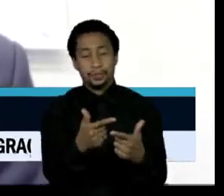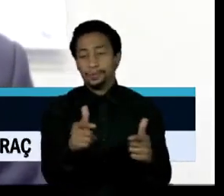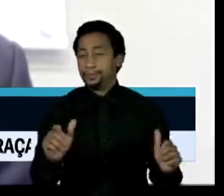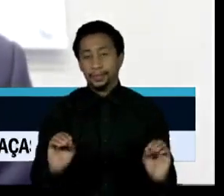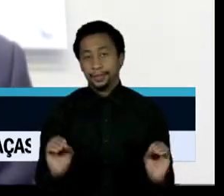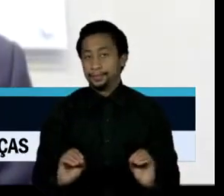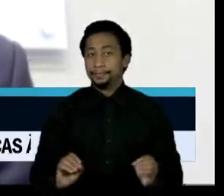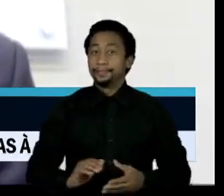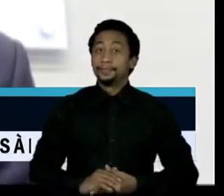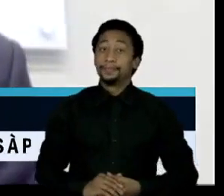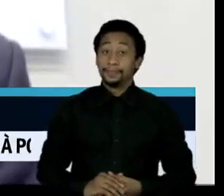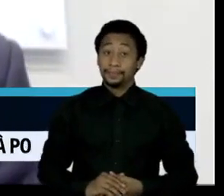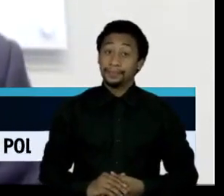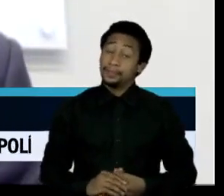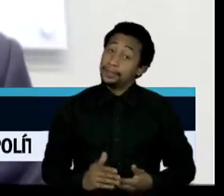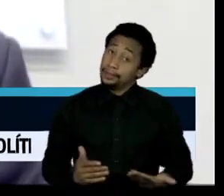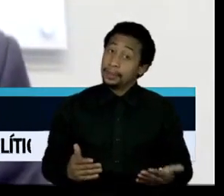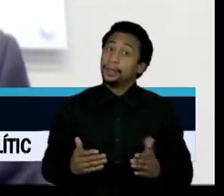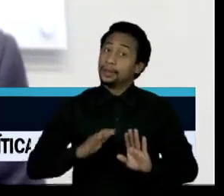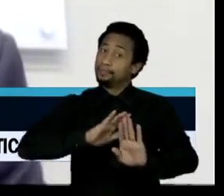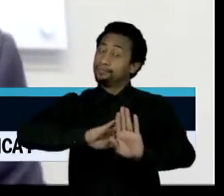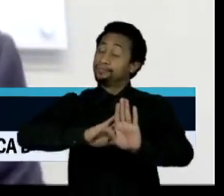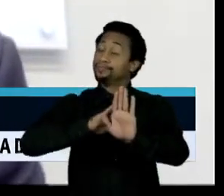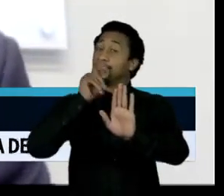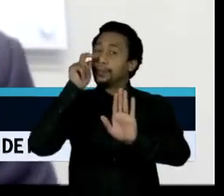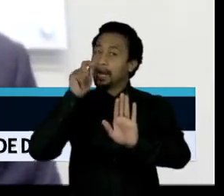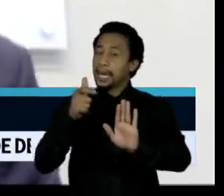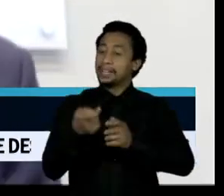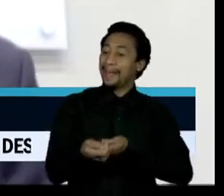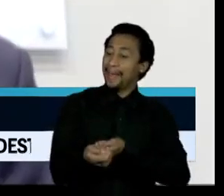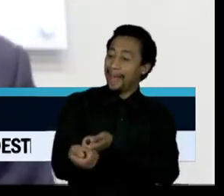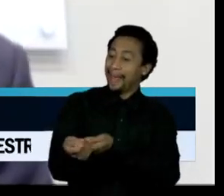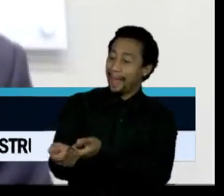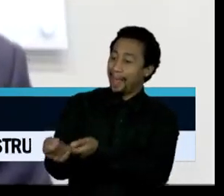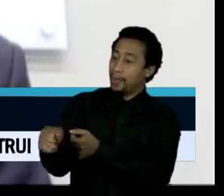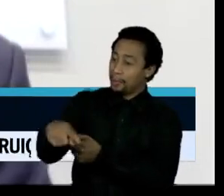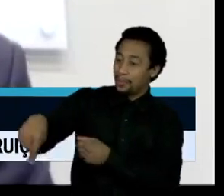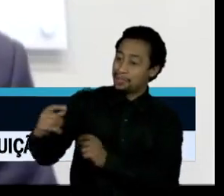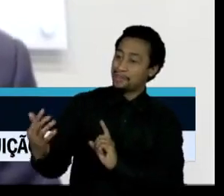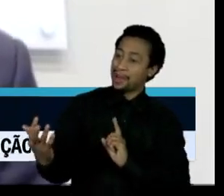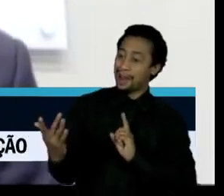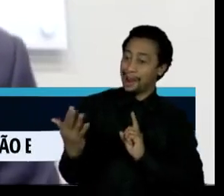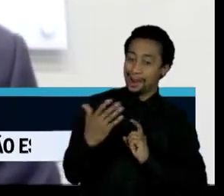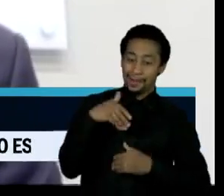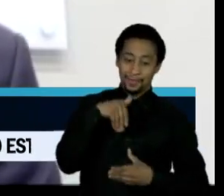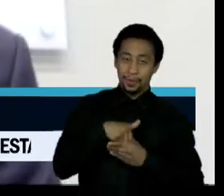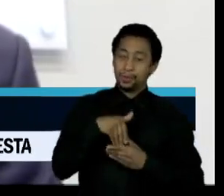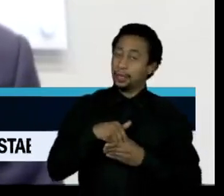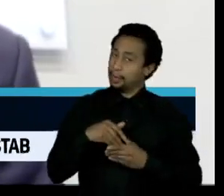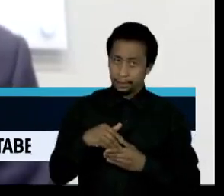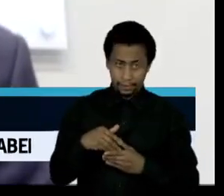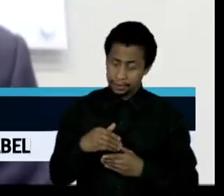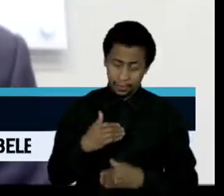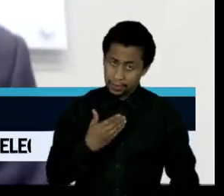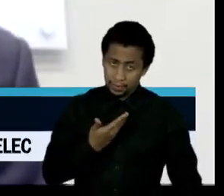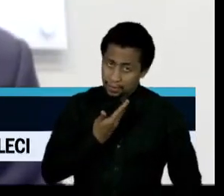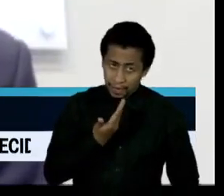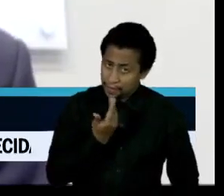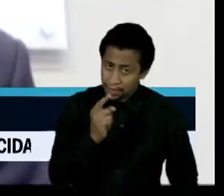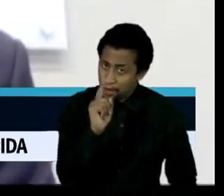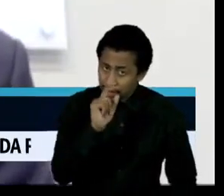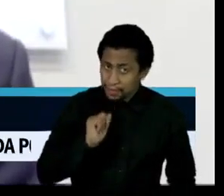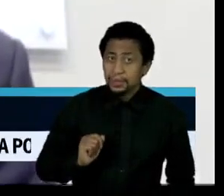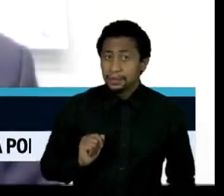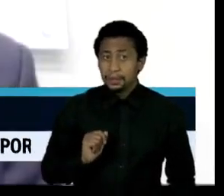imagem para o eleitor 19 eleitor situação não é fácil reconheço que não é fácil mas tudo que está sendo feito é